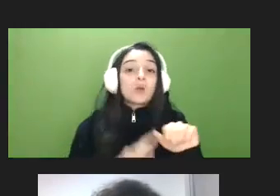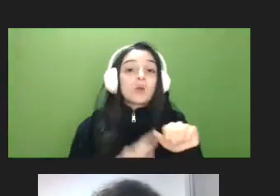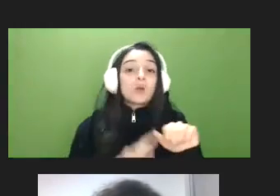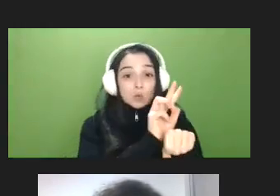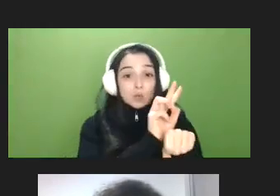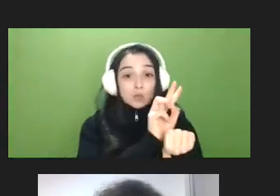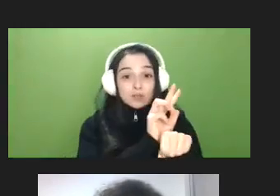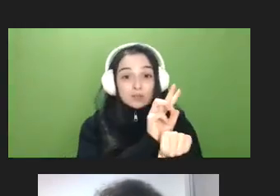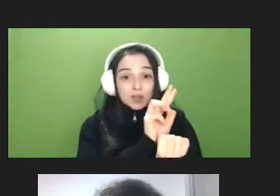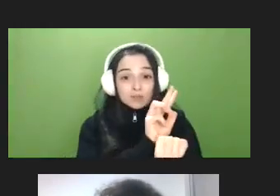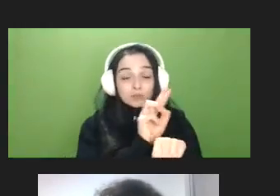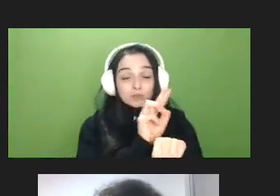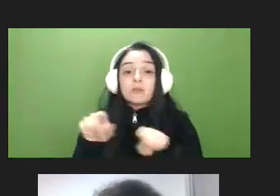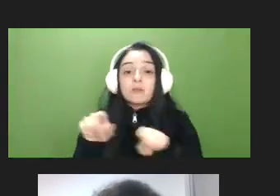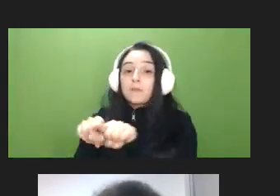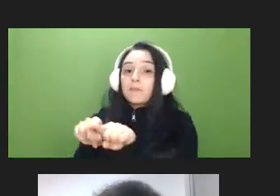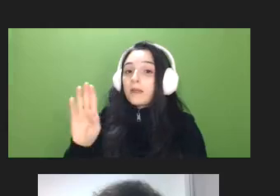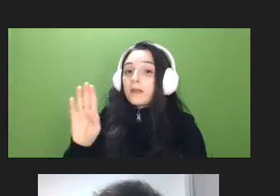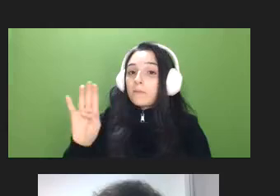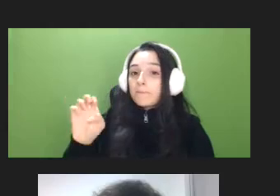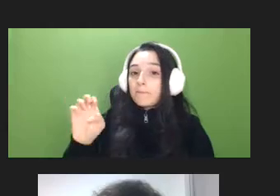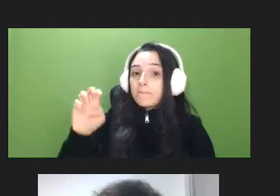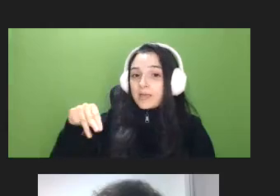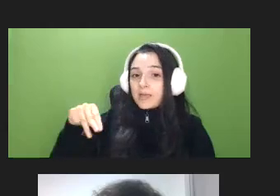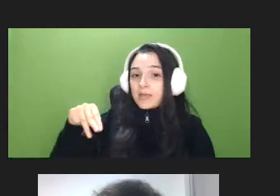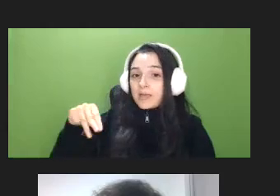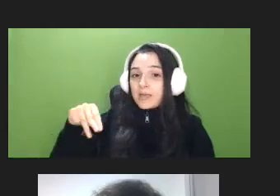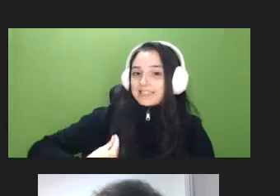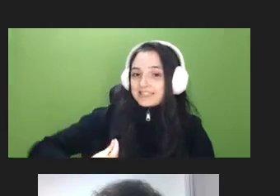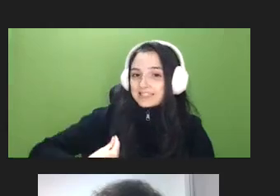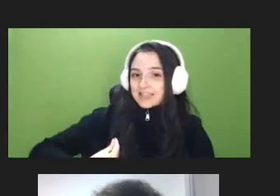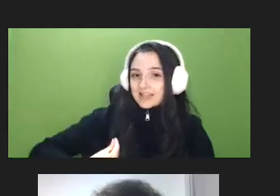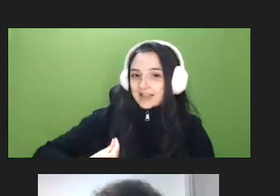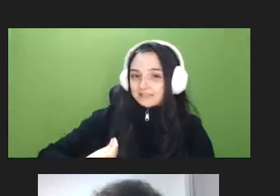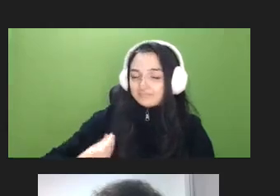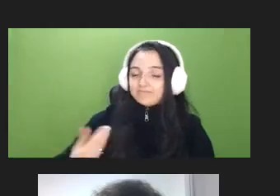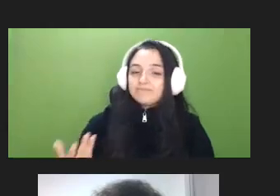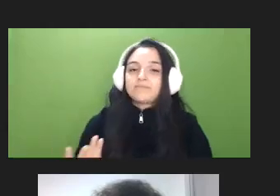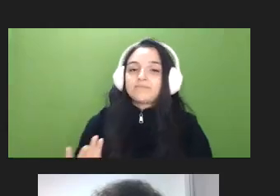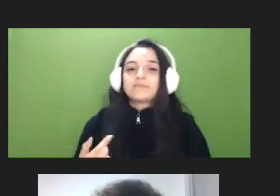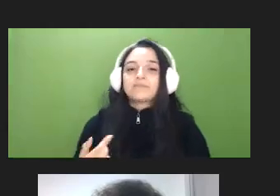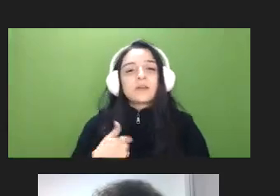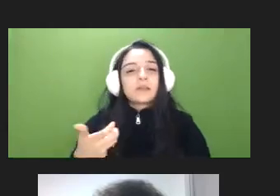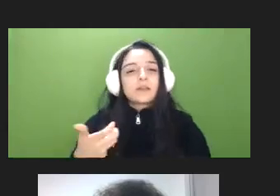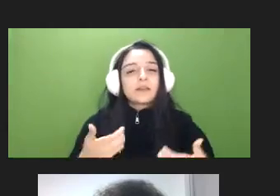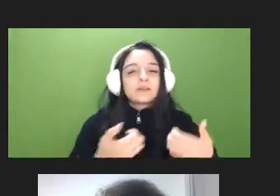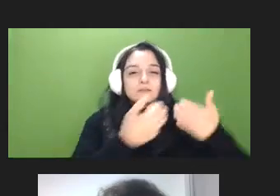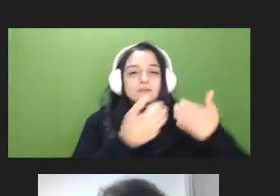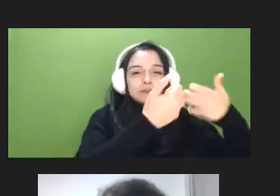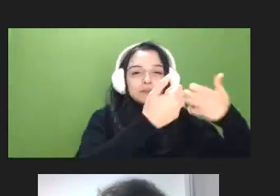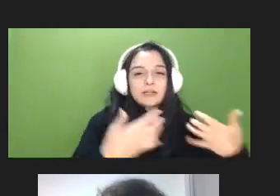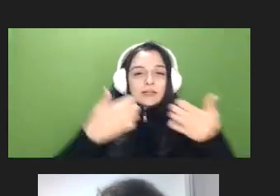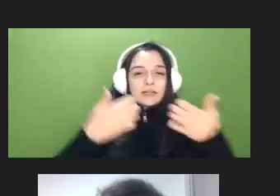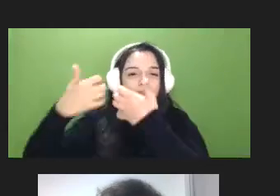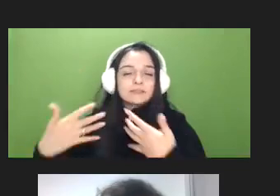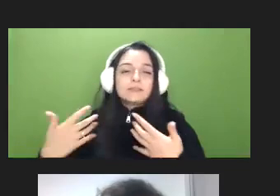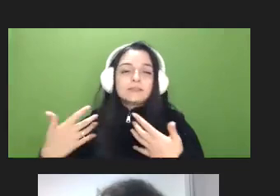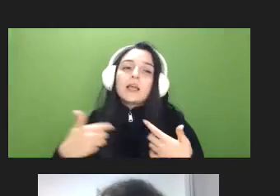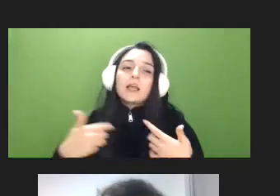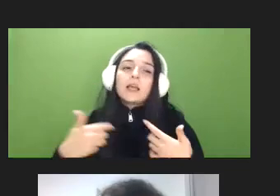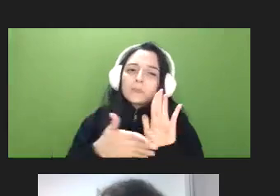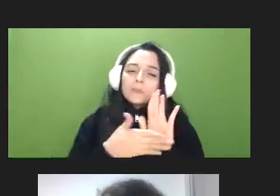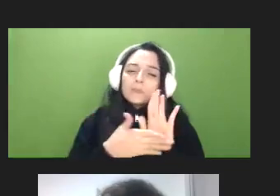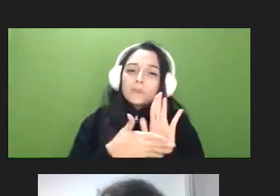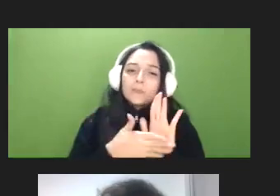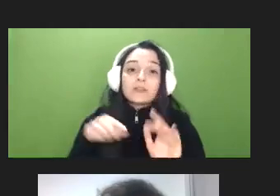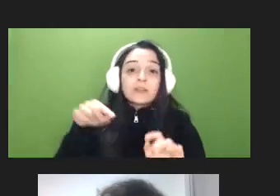pena destrinchar. E o que eu quis fazer hoje foi um diálogo,